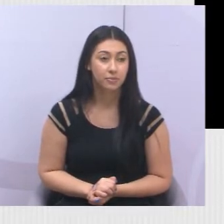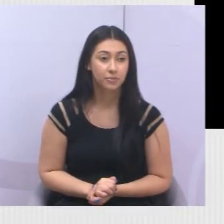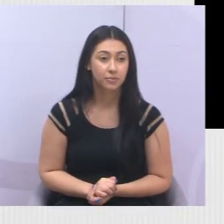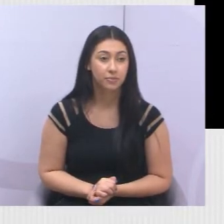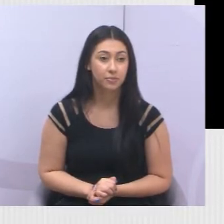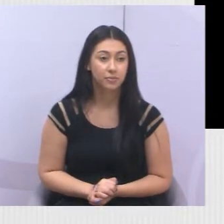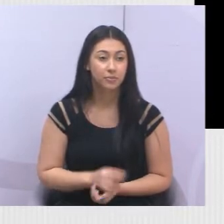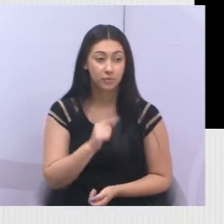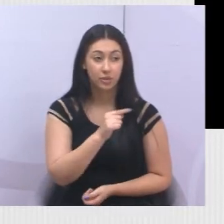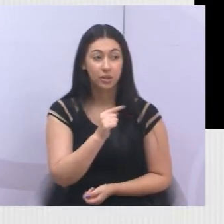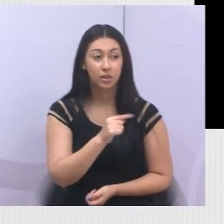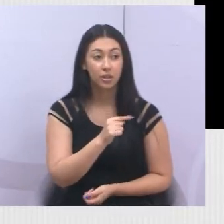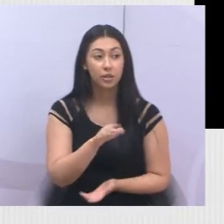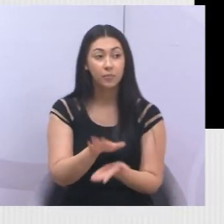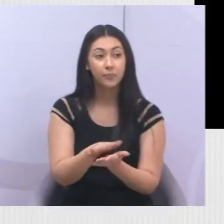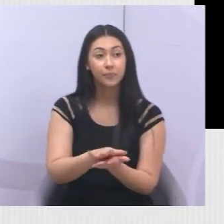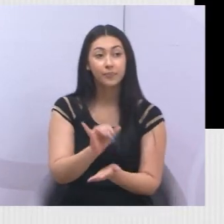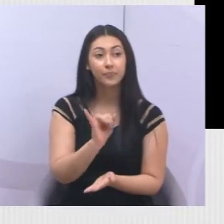Isso é em Jacareí.